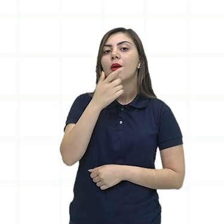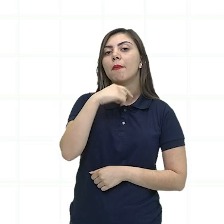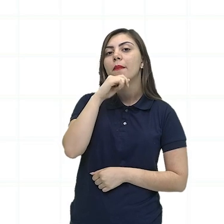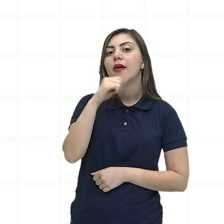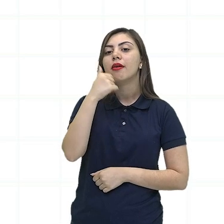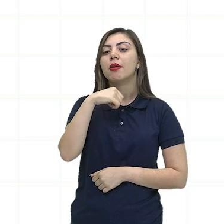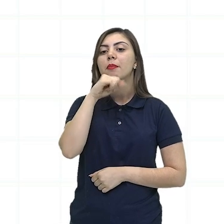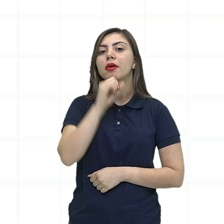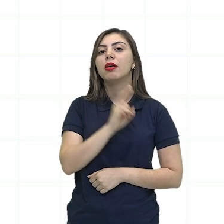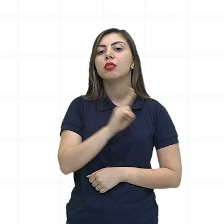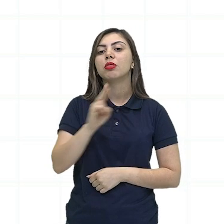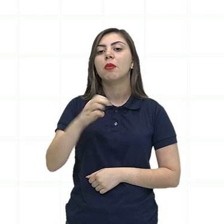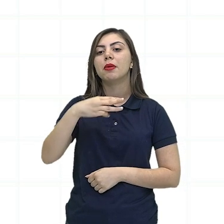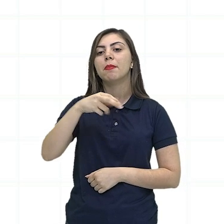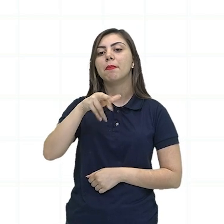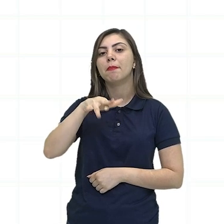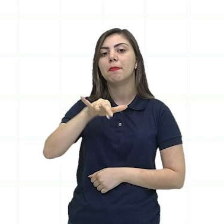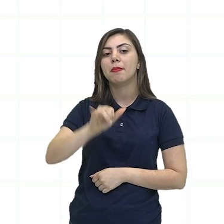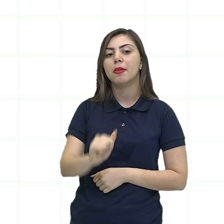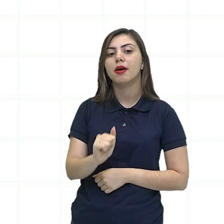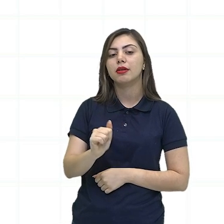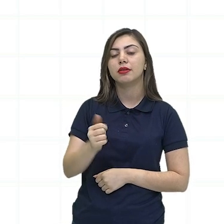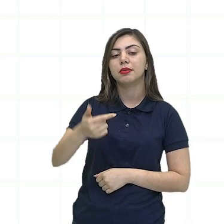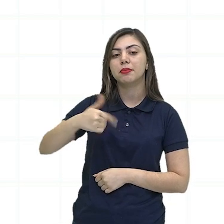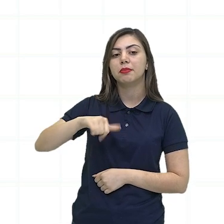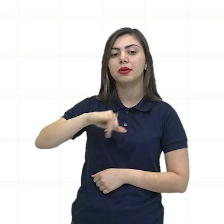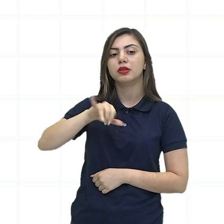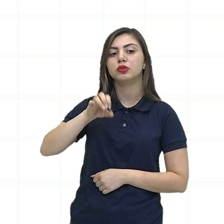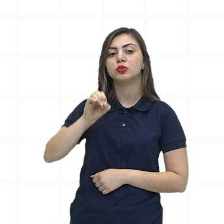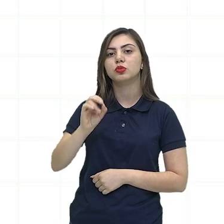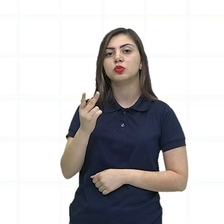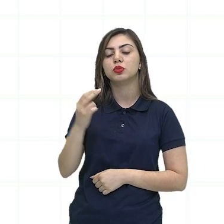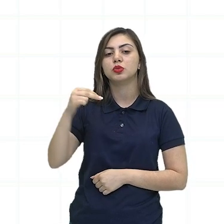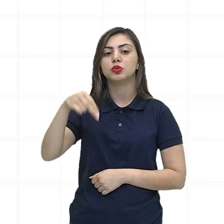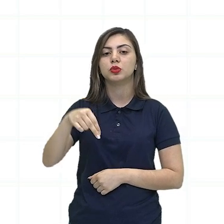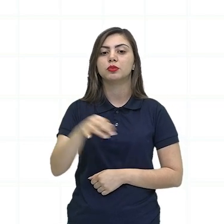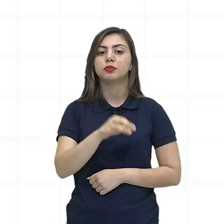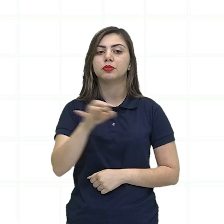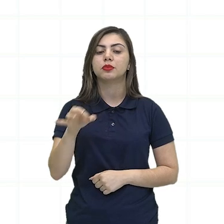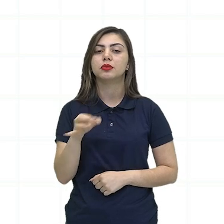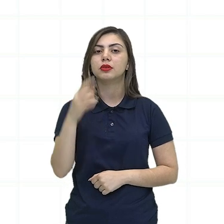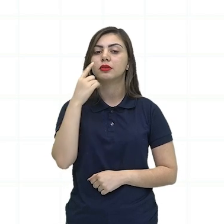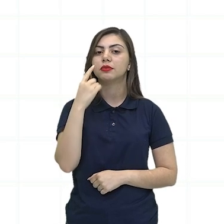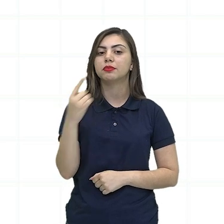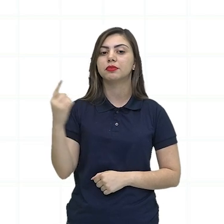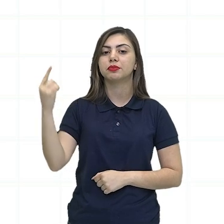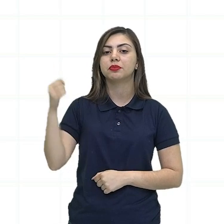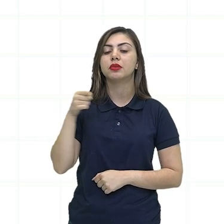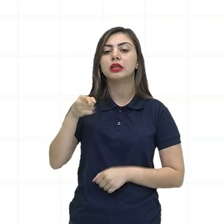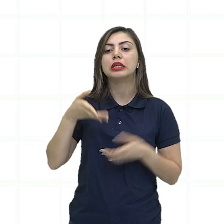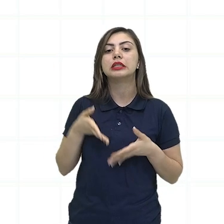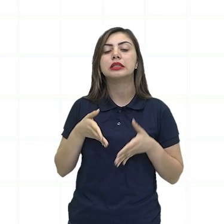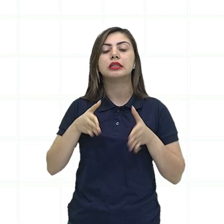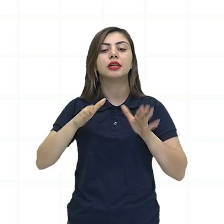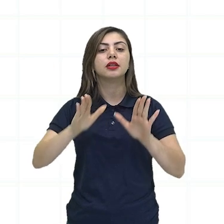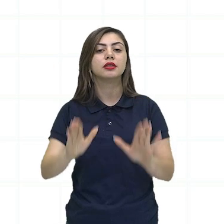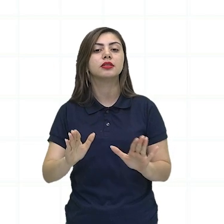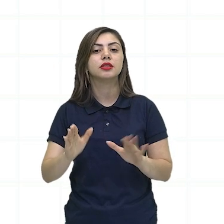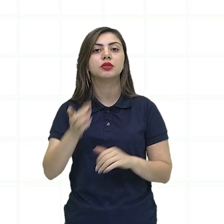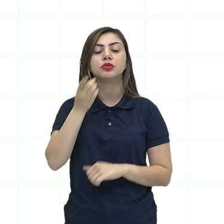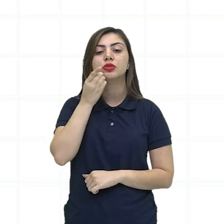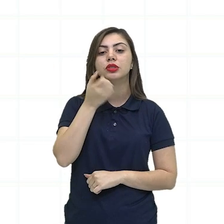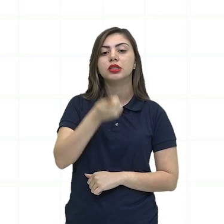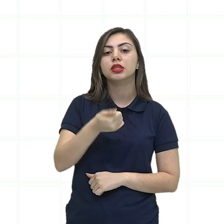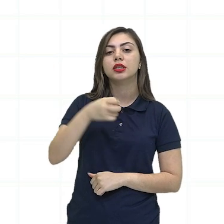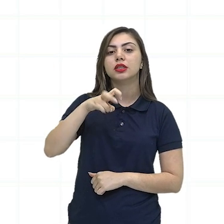pais é Maria, né? Maria e John. I was born on June 15, e nasceu aqui em